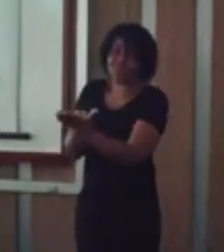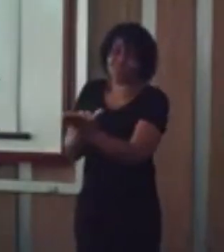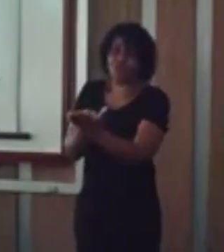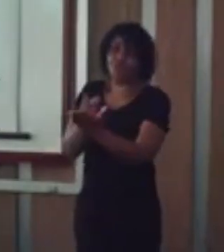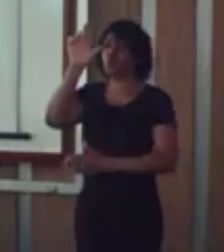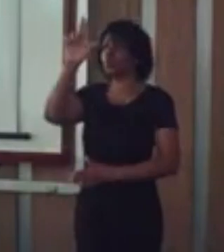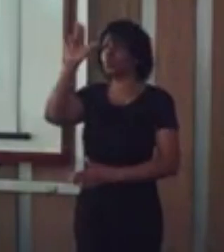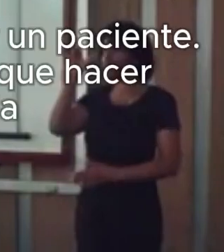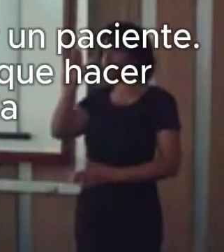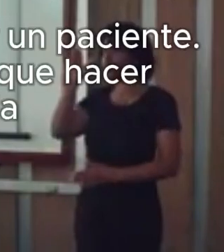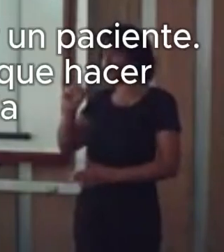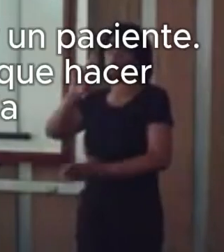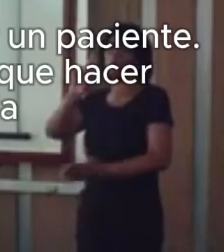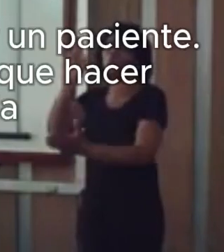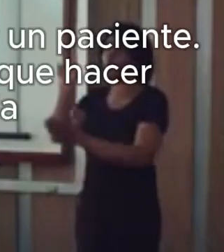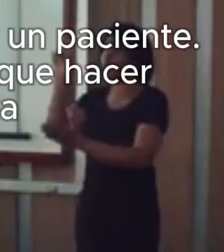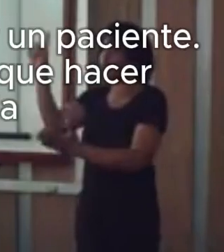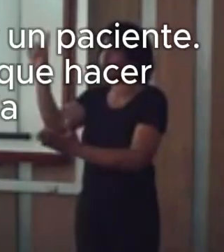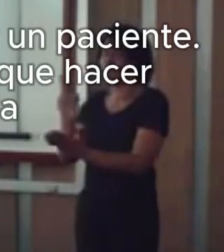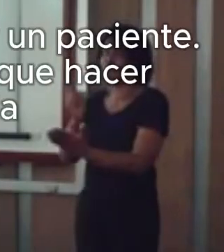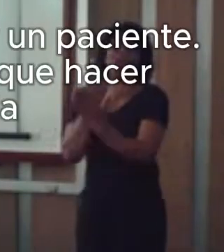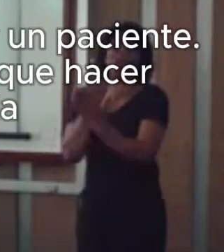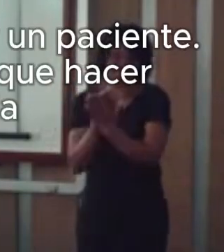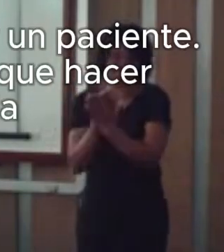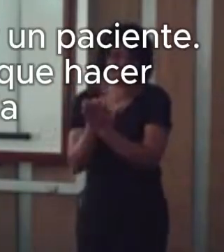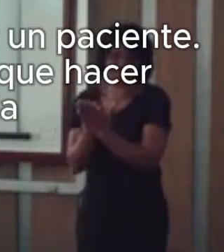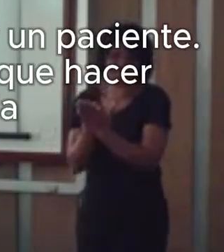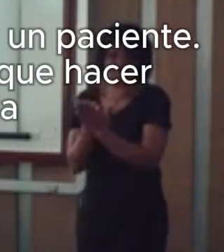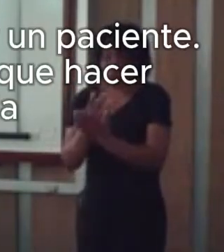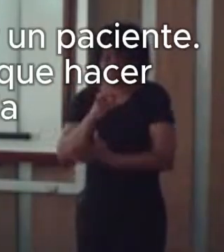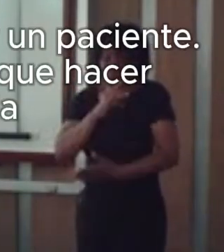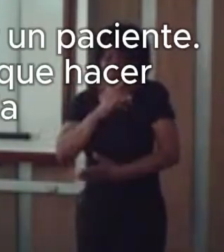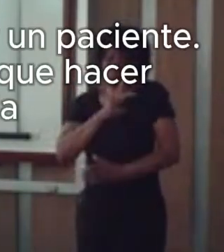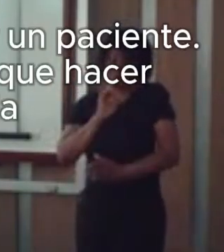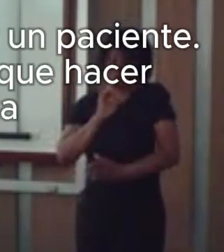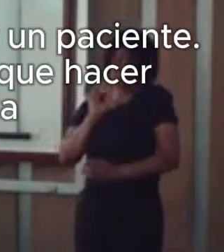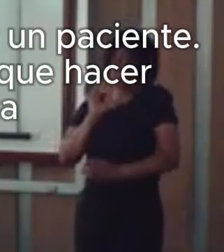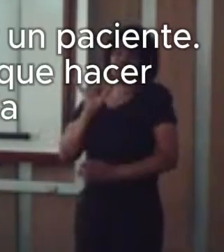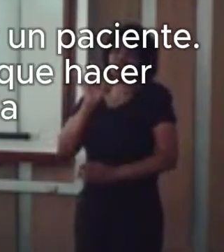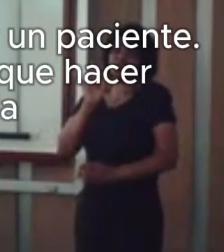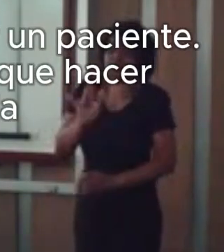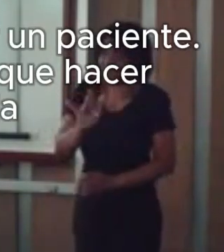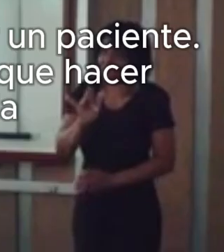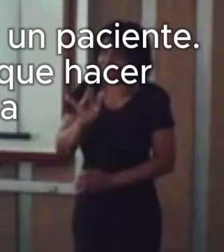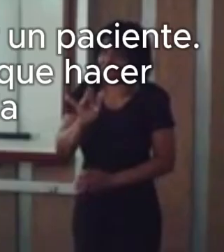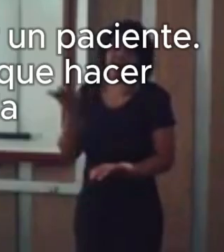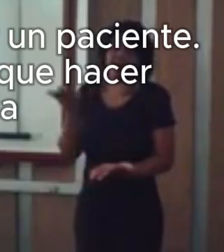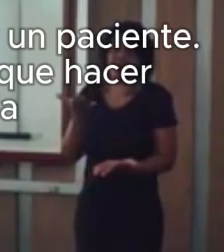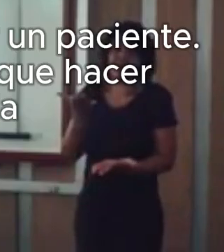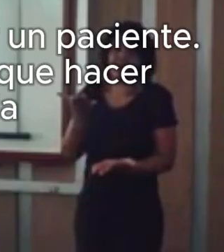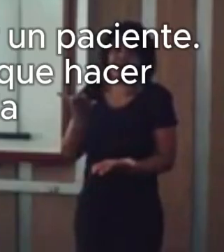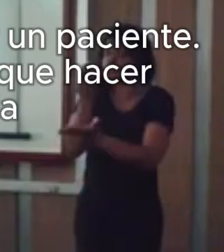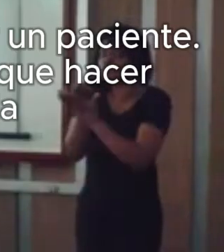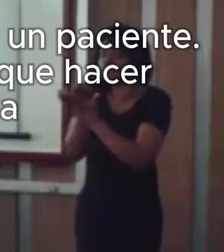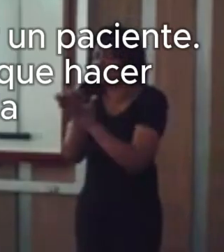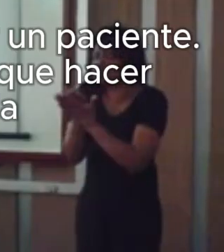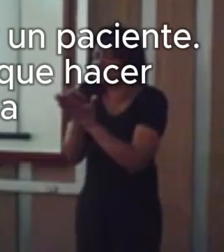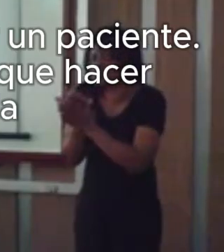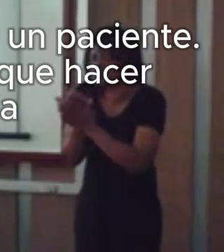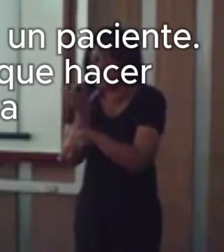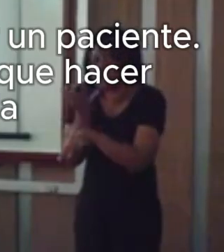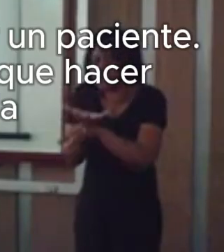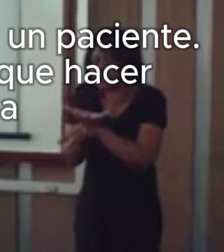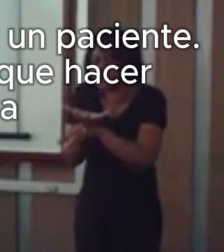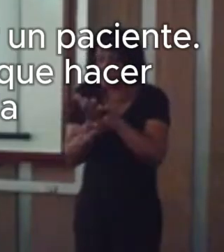Nunca peguei no paciente, nunca, eu tenho medo até de encostar, né? Não fiz as disciplinas necessárias para você